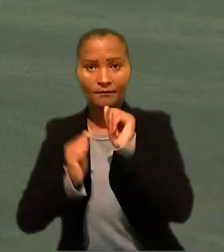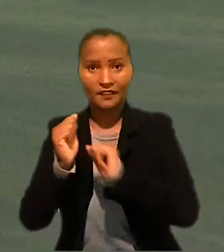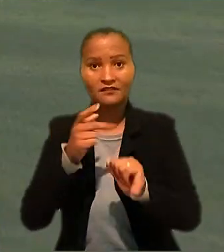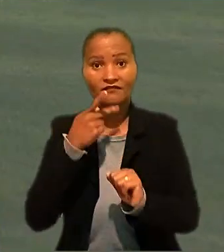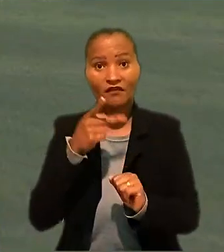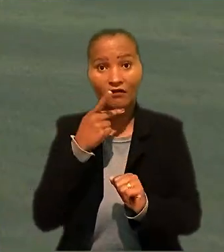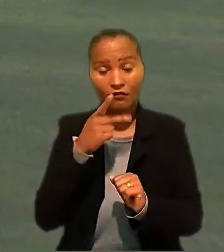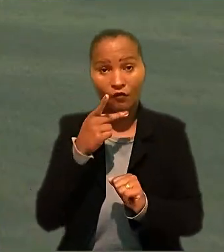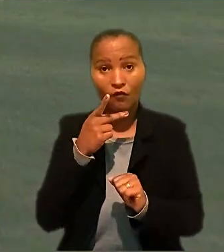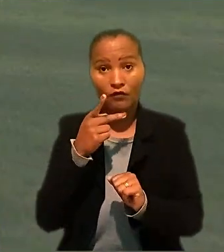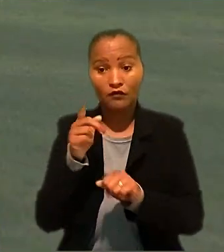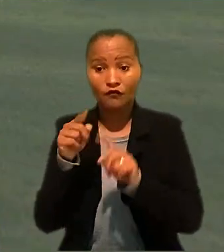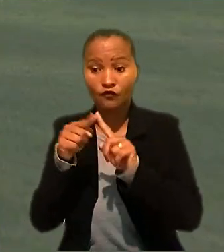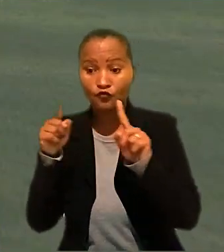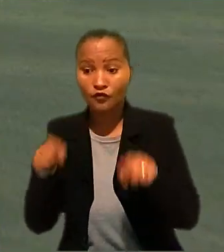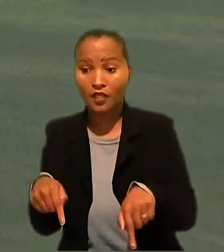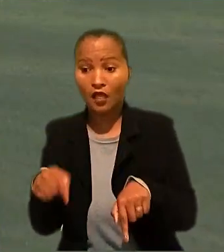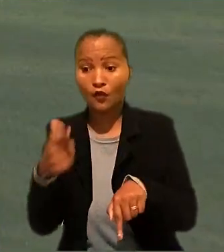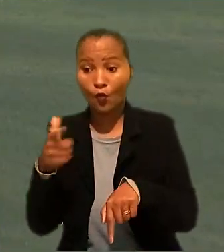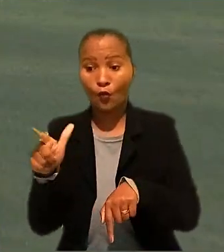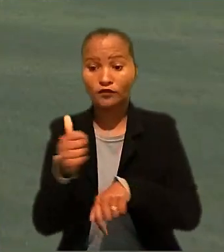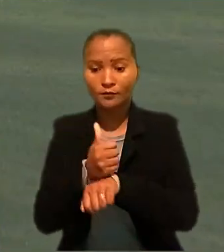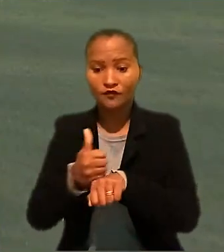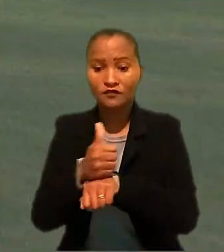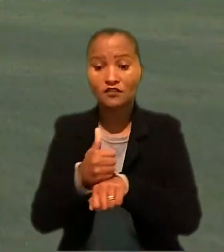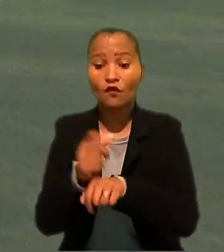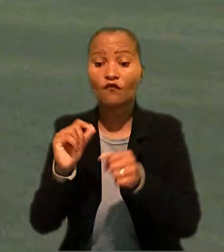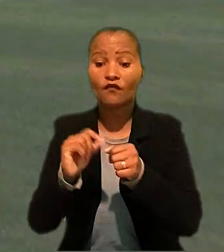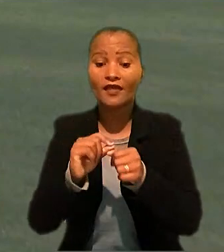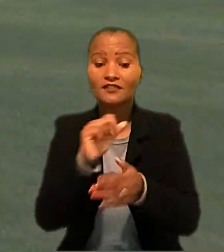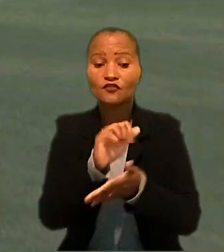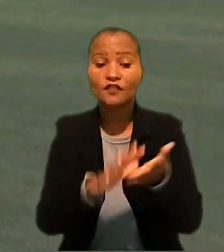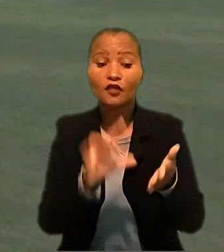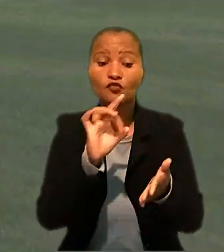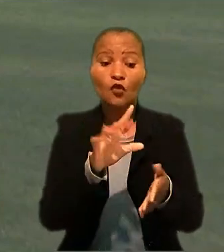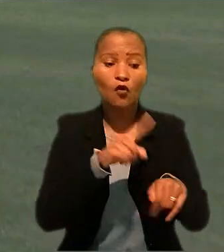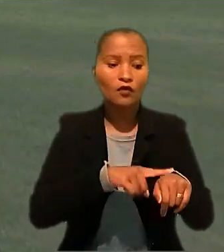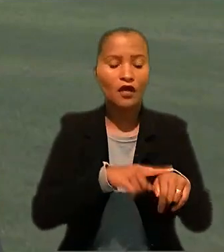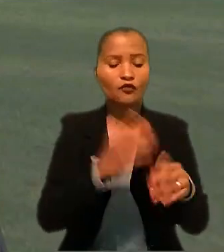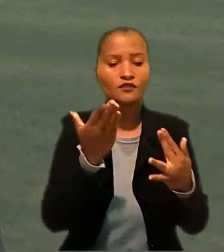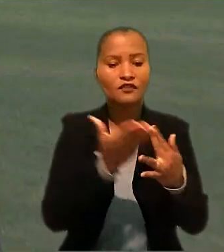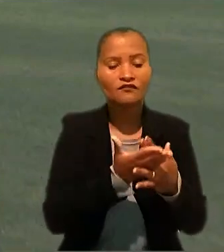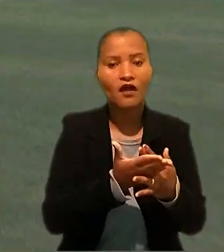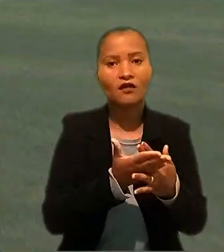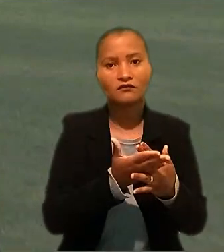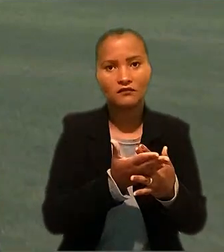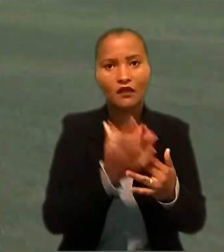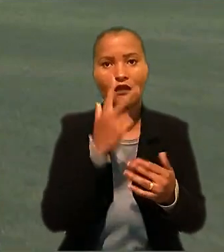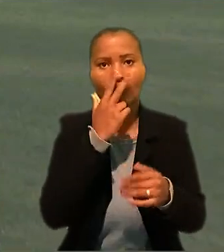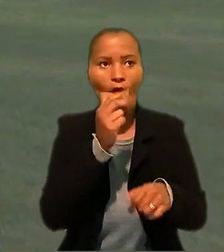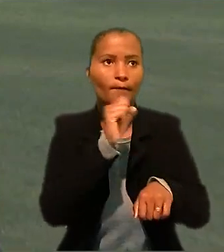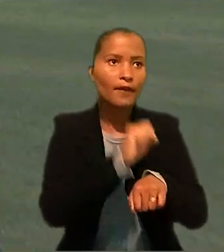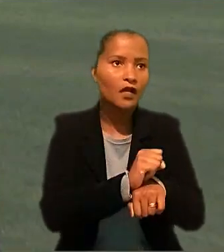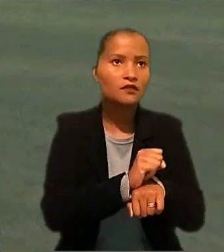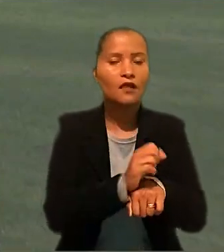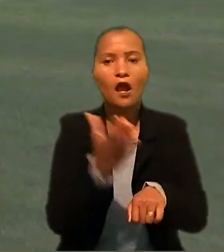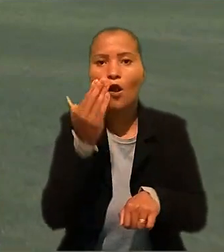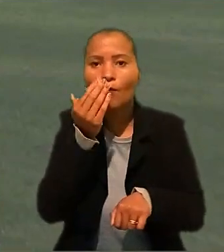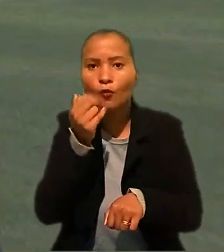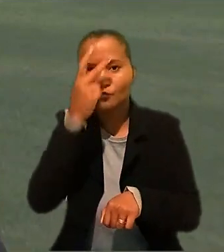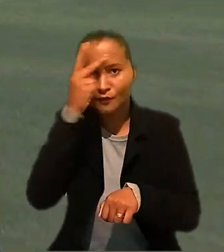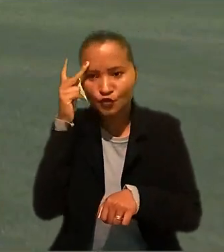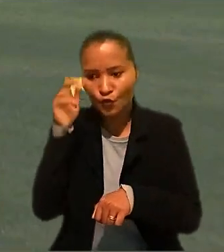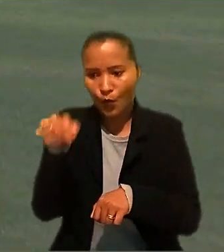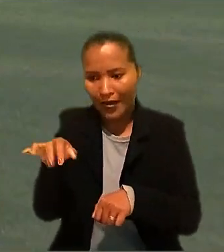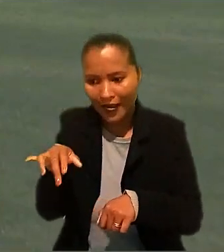empregado originário de outra função exerce a atividade apenas durante intervalos, como pausas para almoço dos